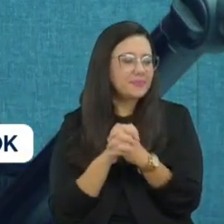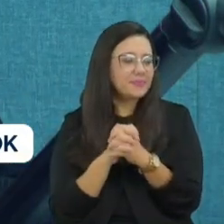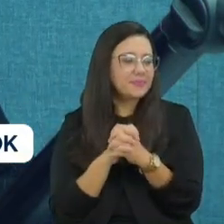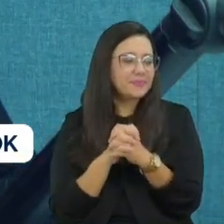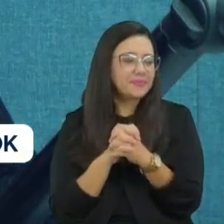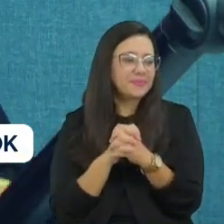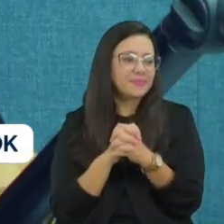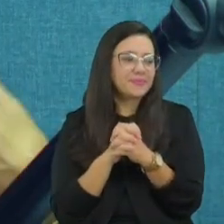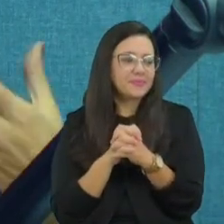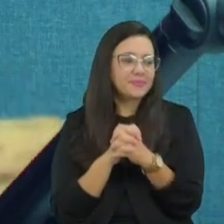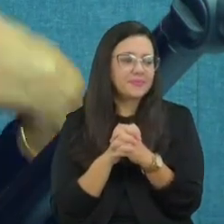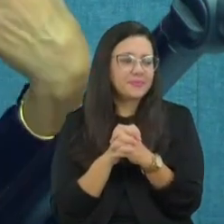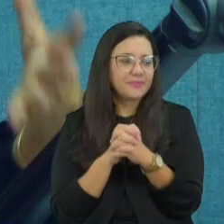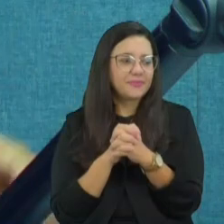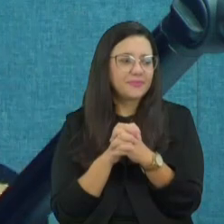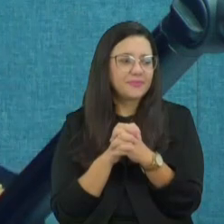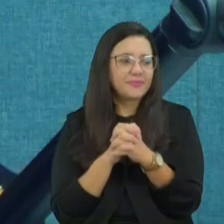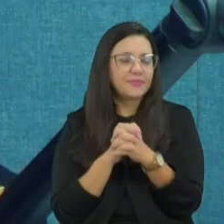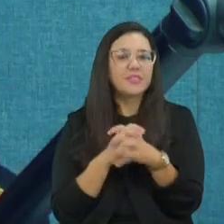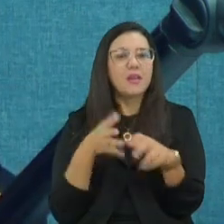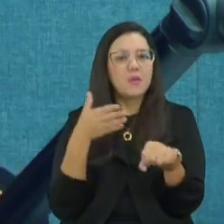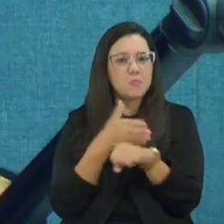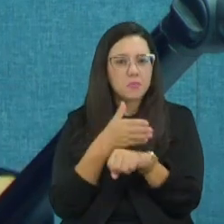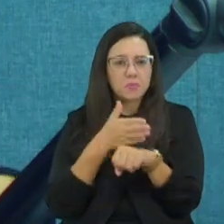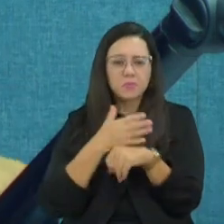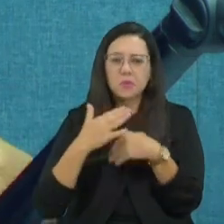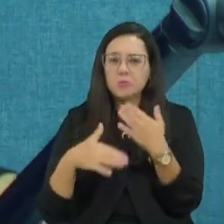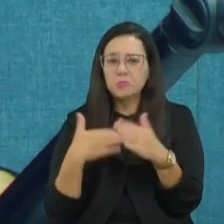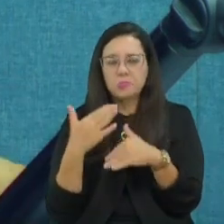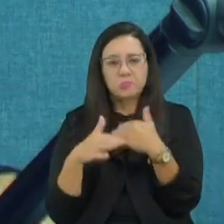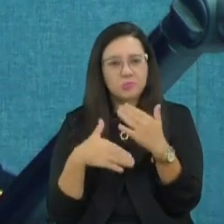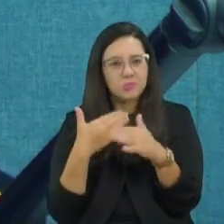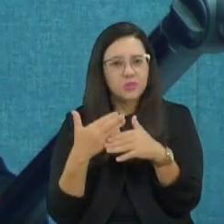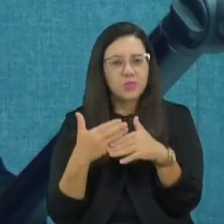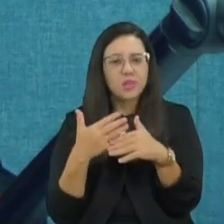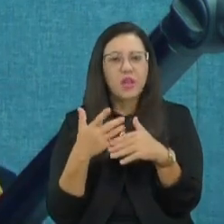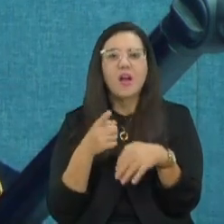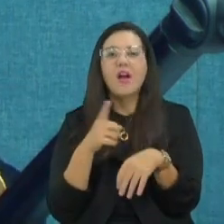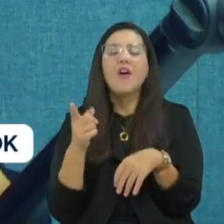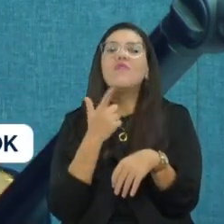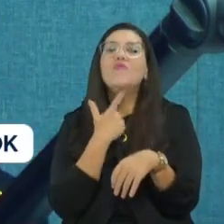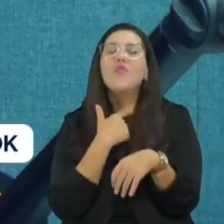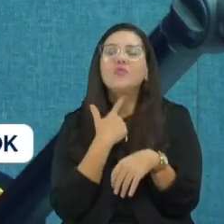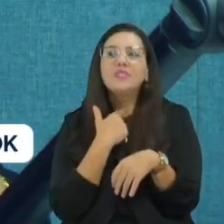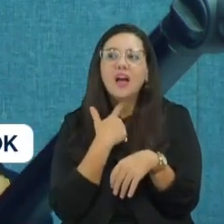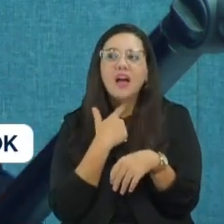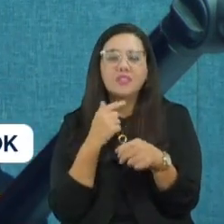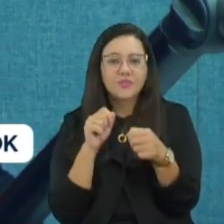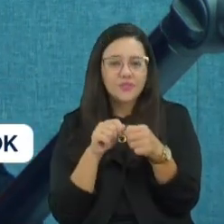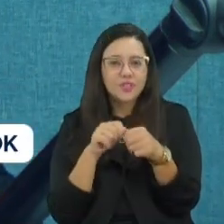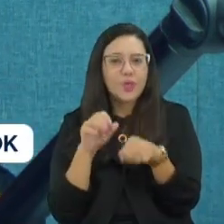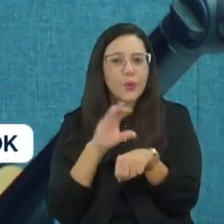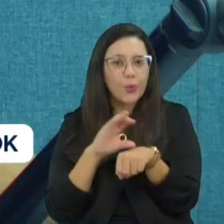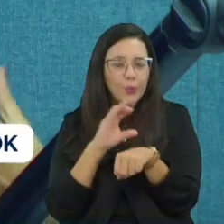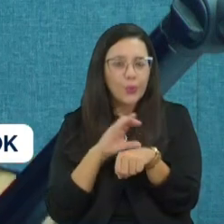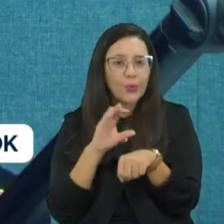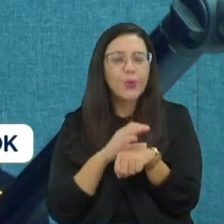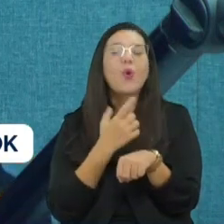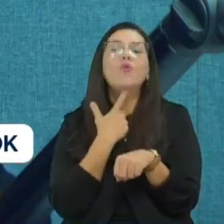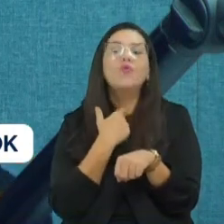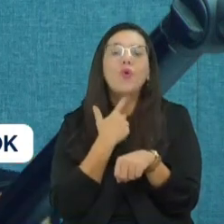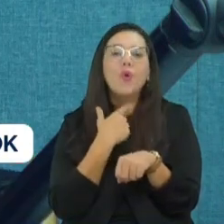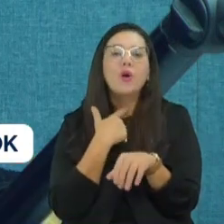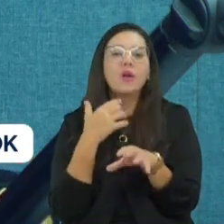As entradas no curso, elas são durante o ano, então sentir vontade de fazer administração, sentir vontade de fazer ciências